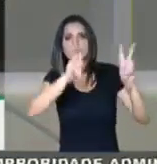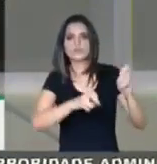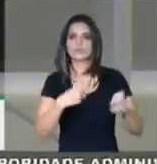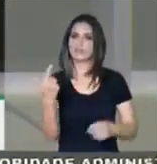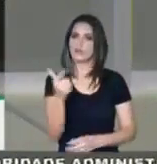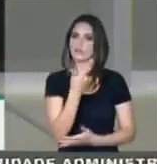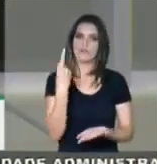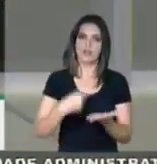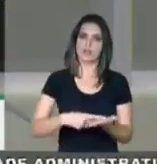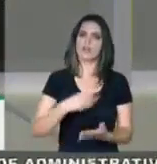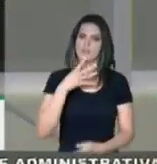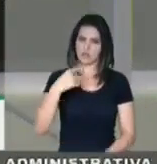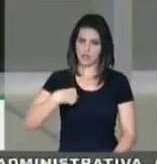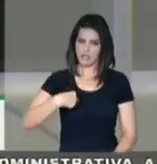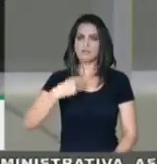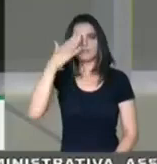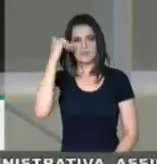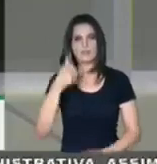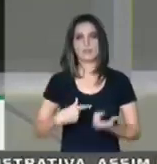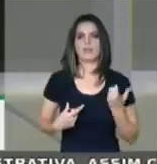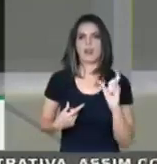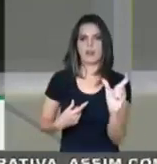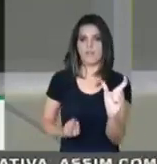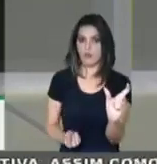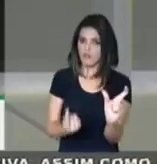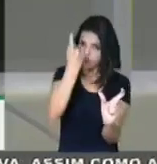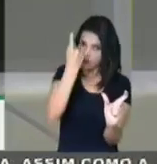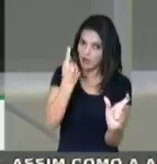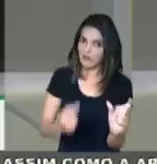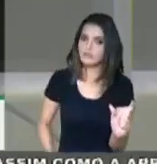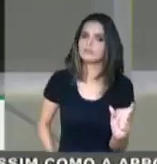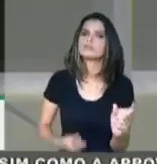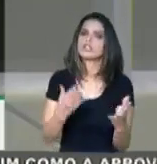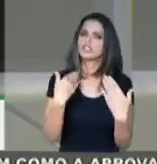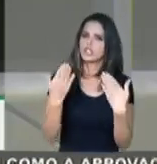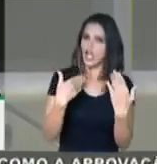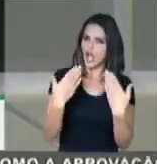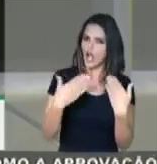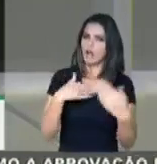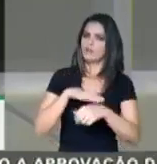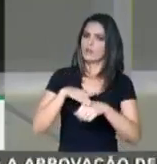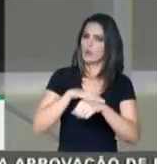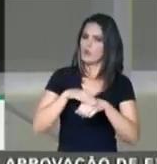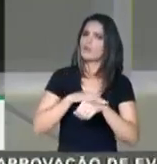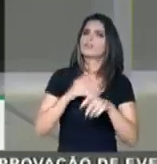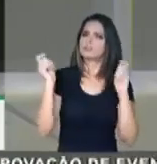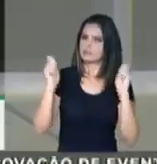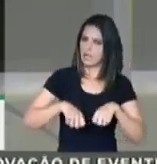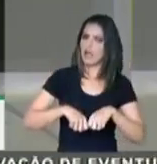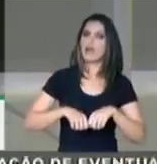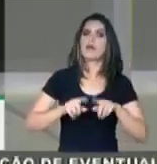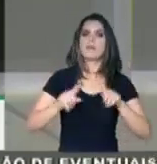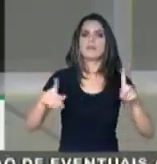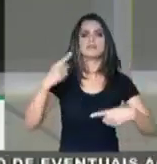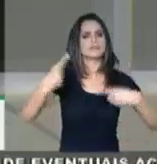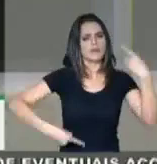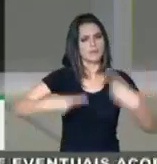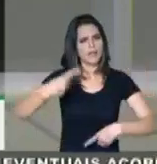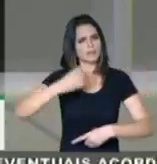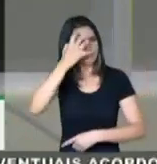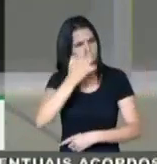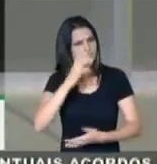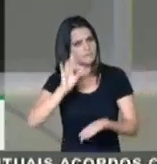me conhece sabe que só tem uma palavra. Tenho capacidade de diálogo pleno. Agora que a gente faça um debate sincero e